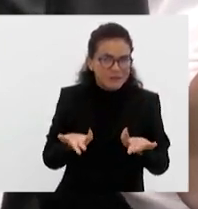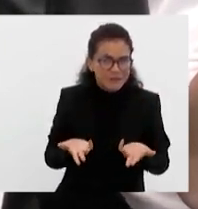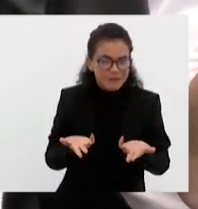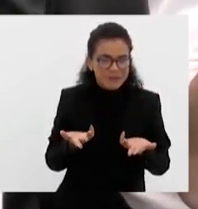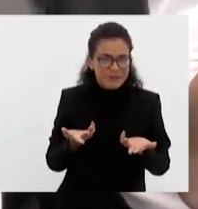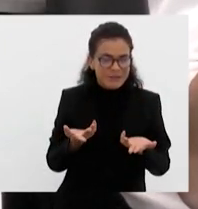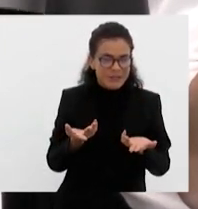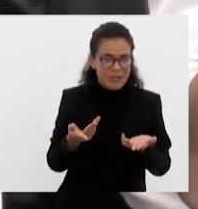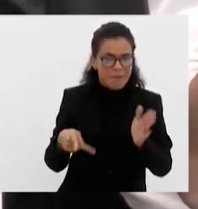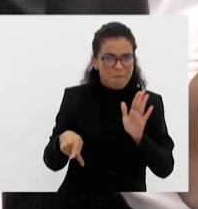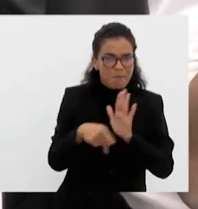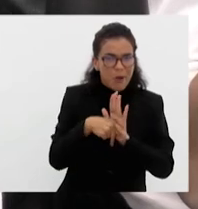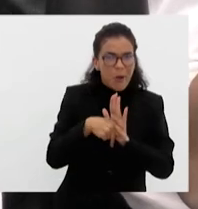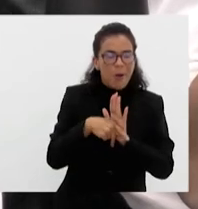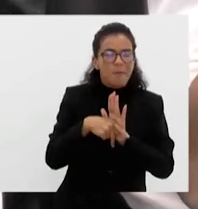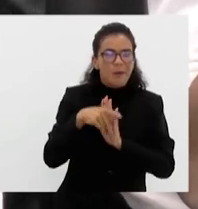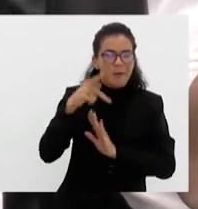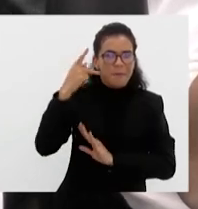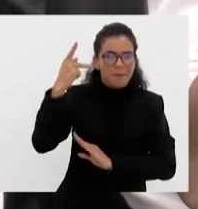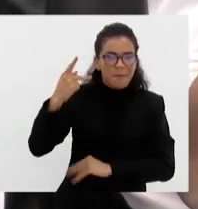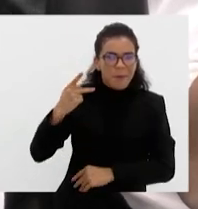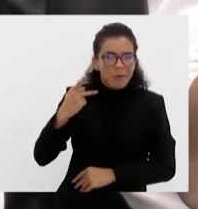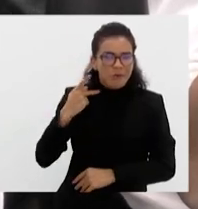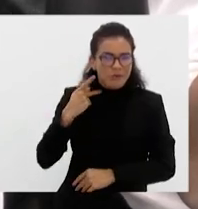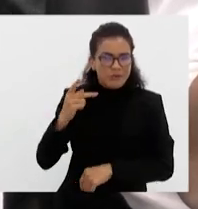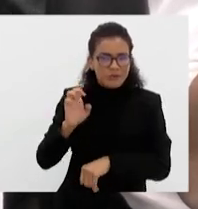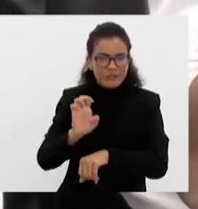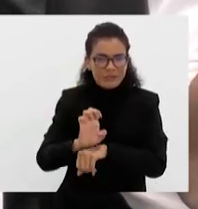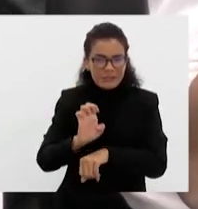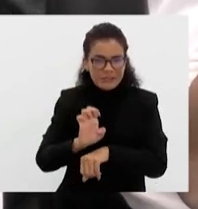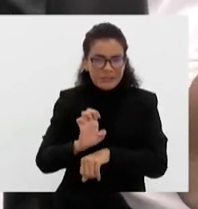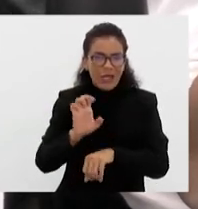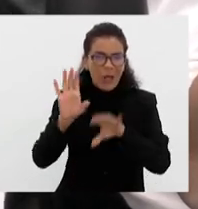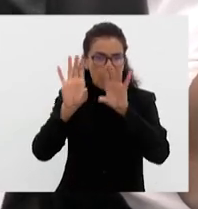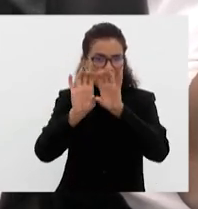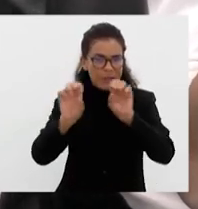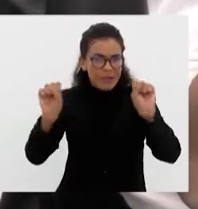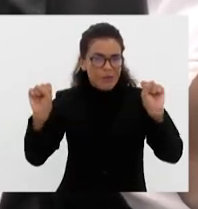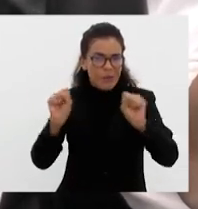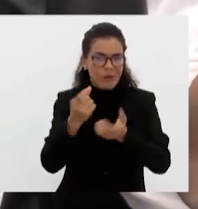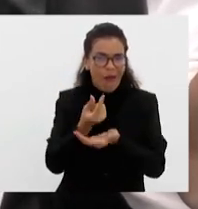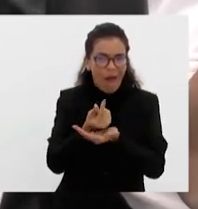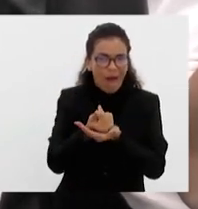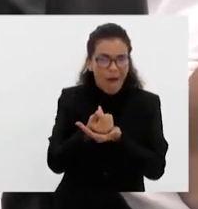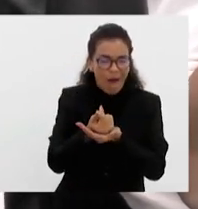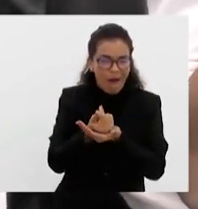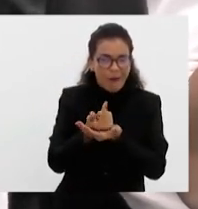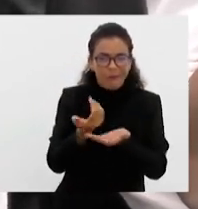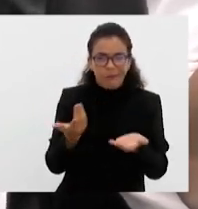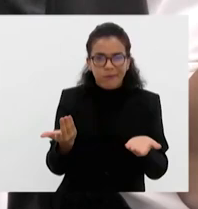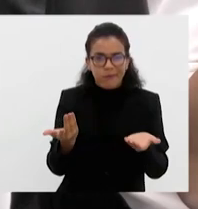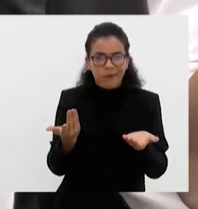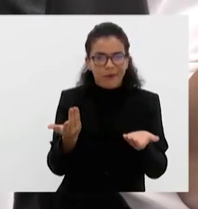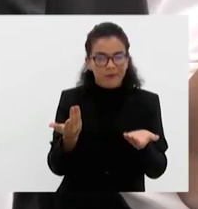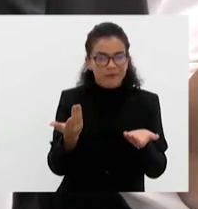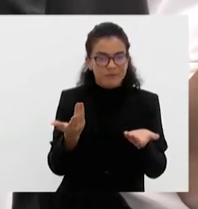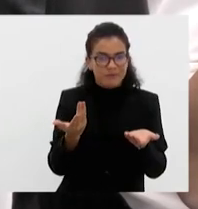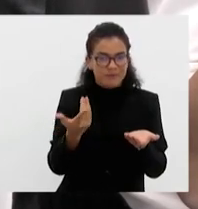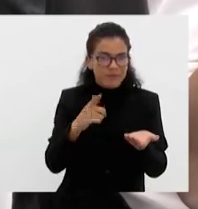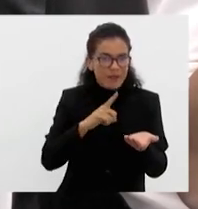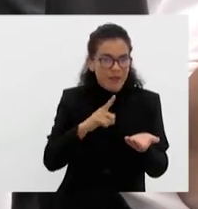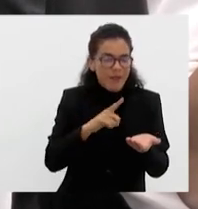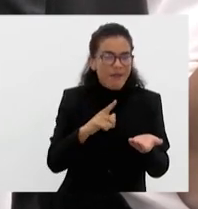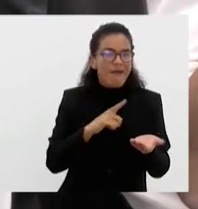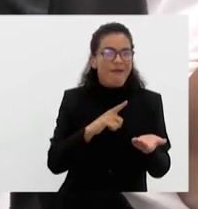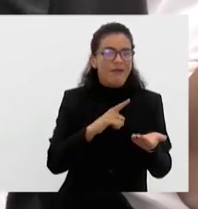à Procuradoria do Estado, ao Tribunal de Contas, ou seja, não há órgãos